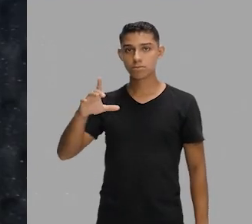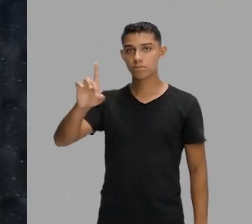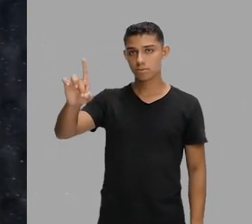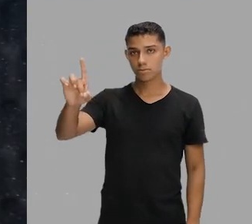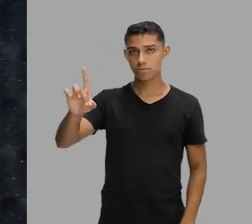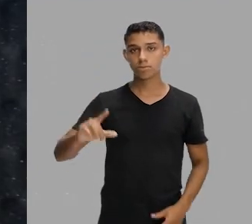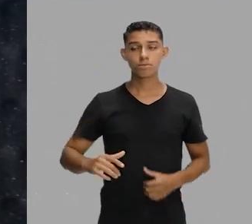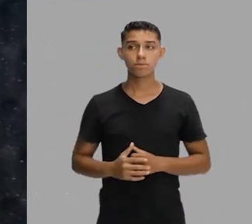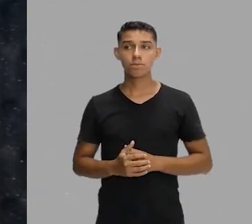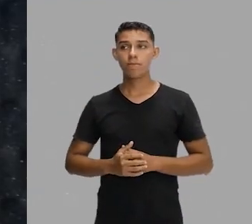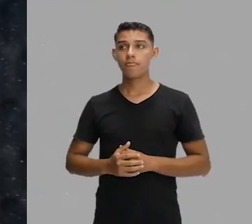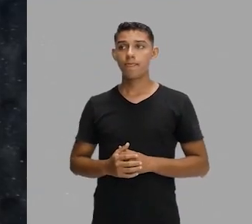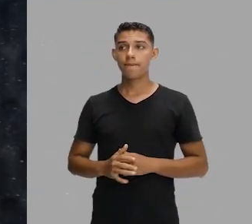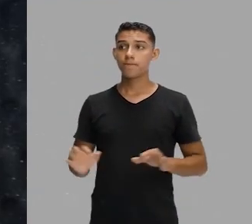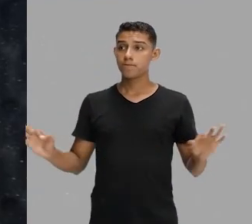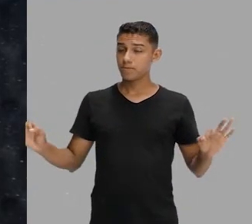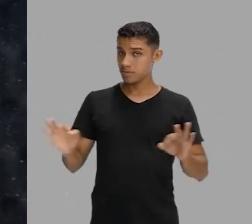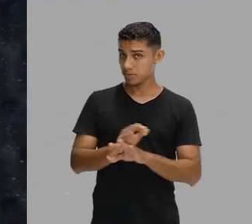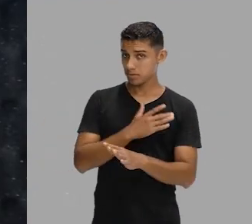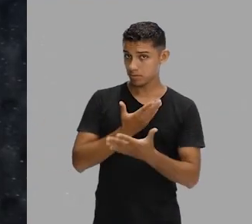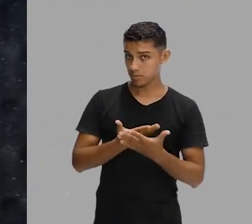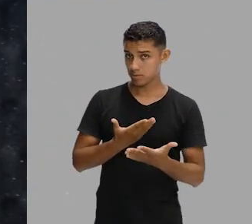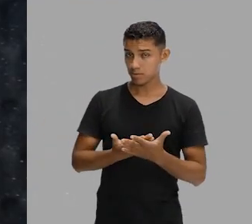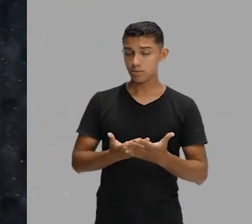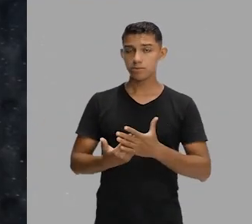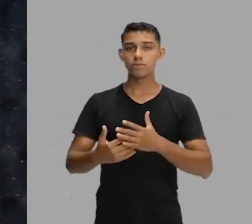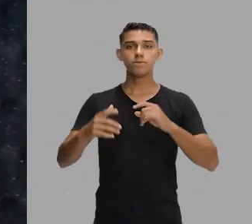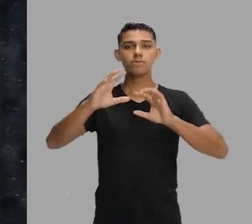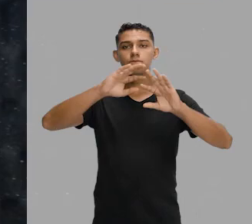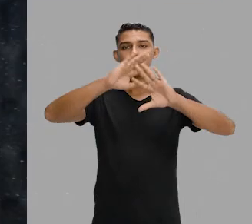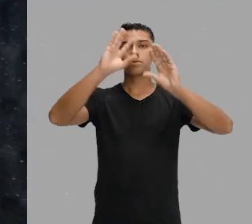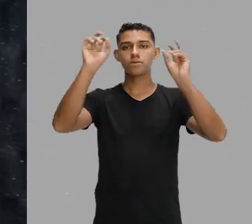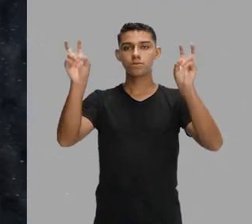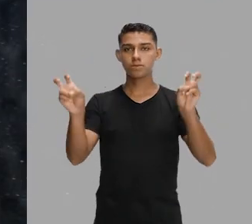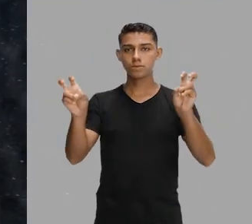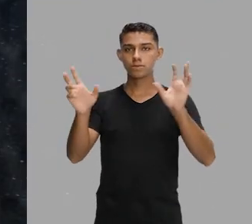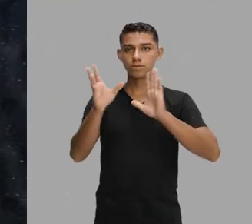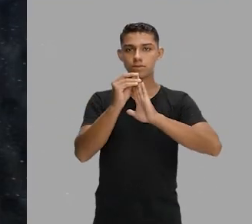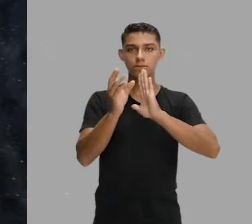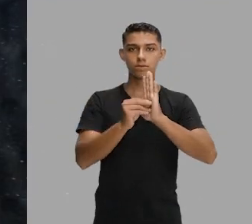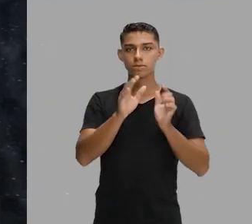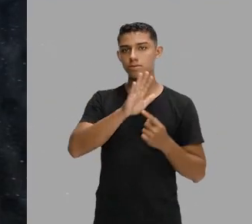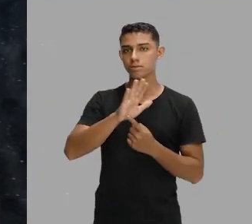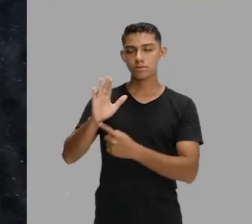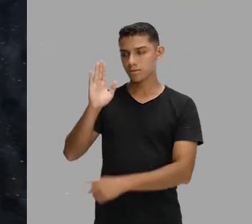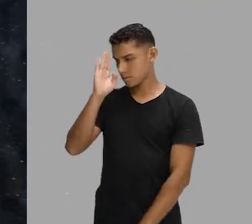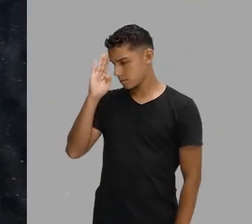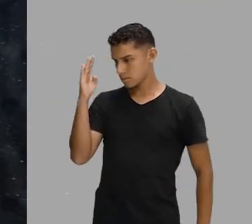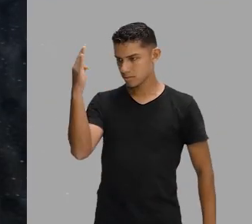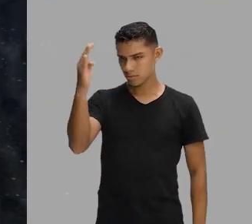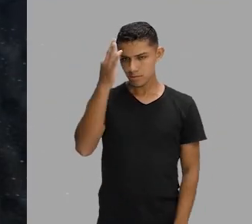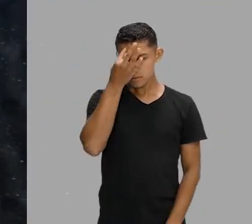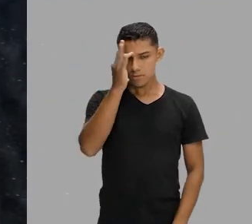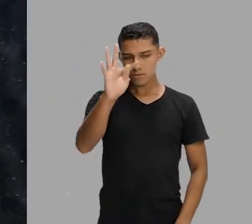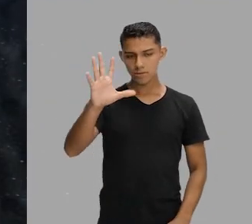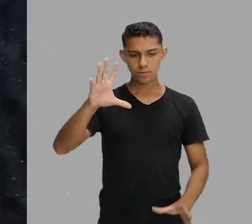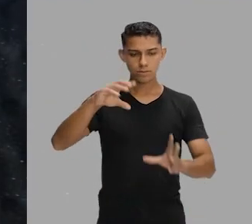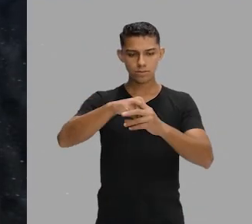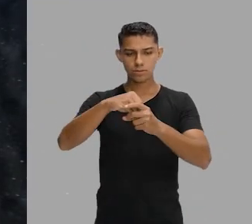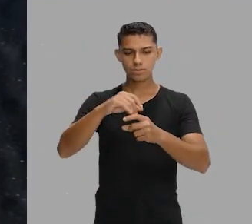D. Vamos fechar. A ligação metálica, a sua principal teoria é a